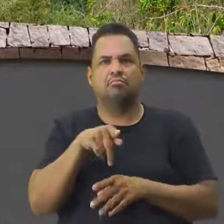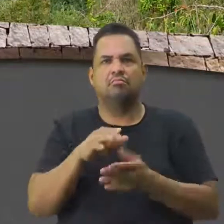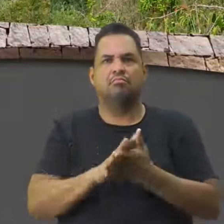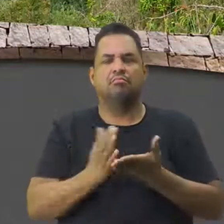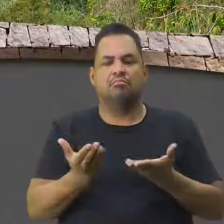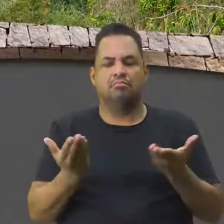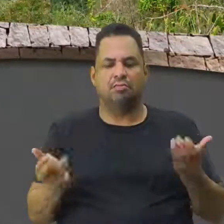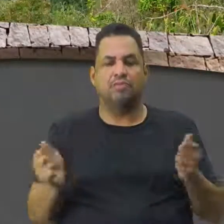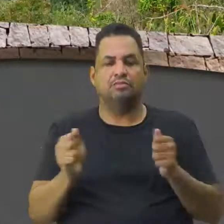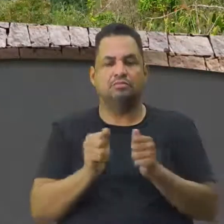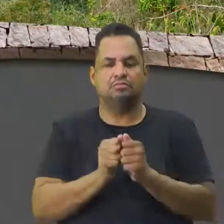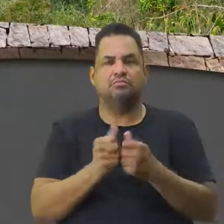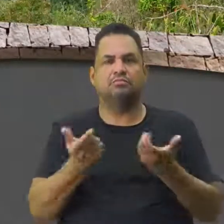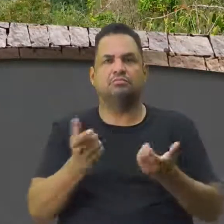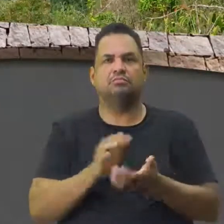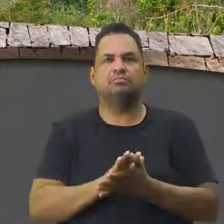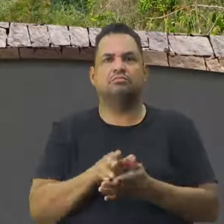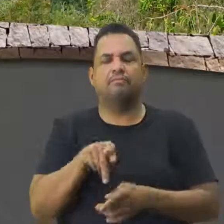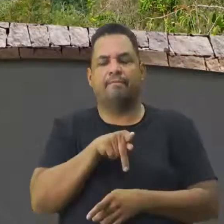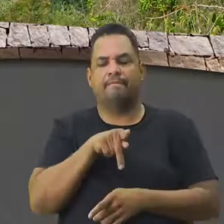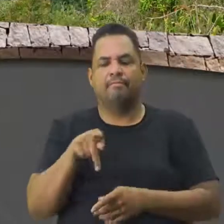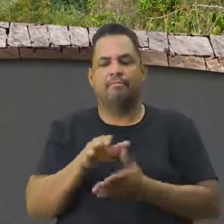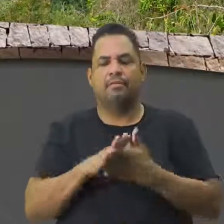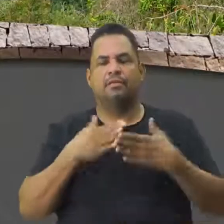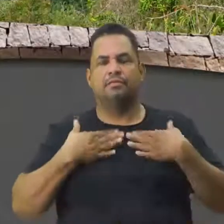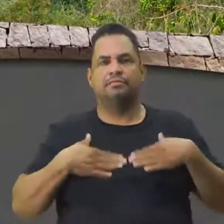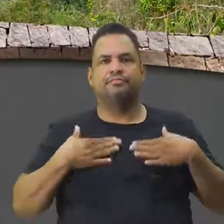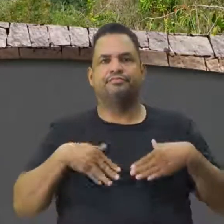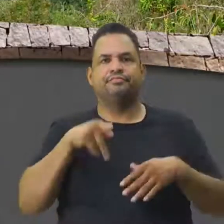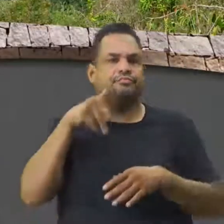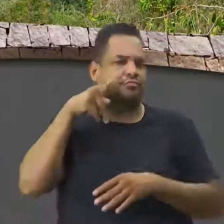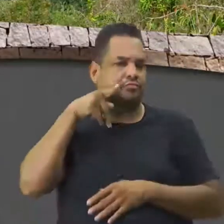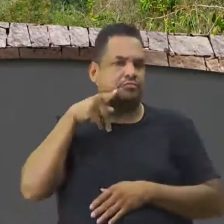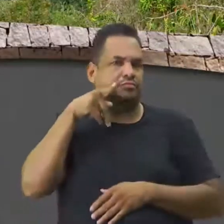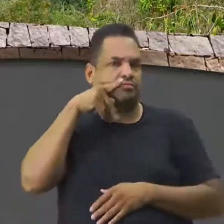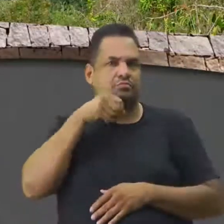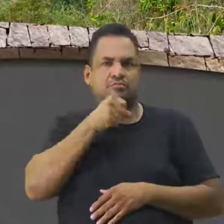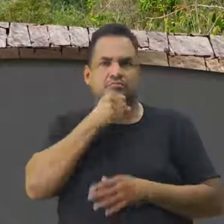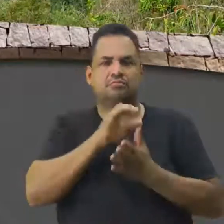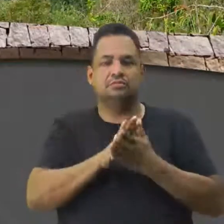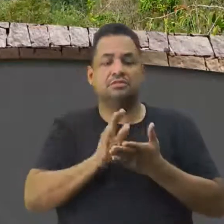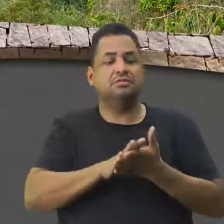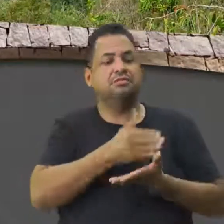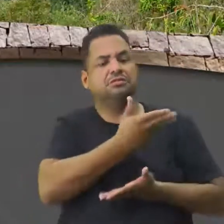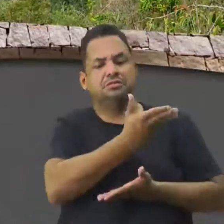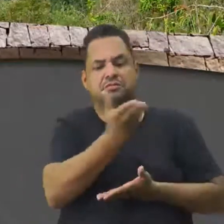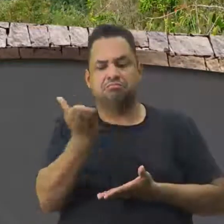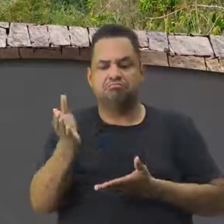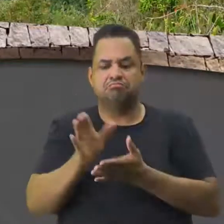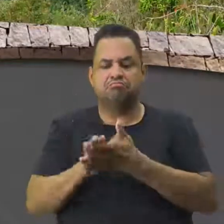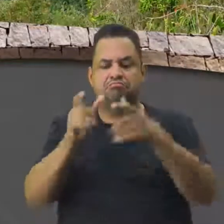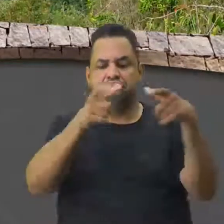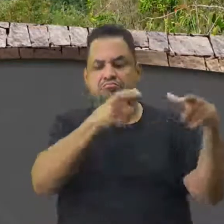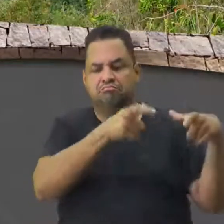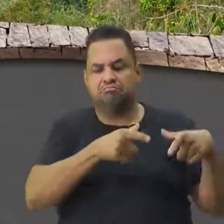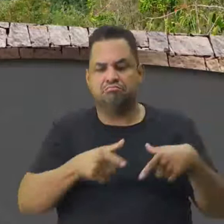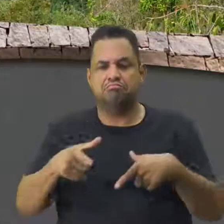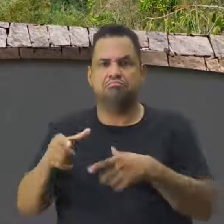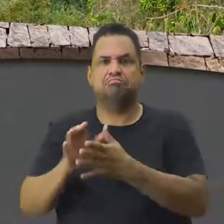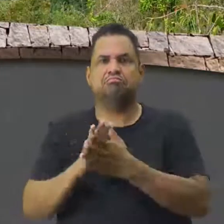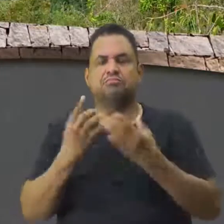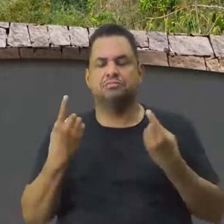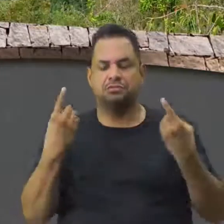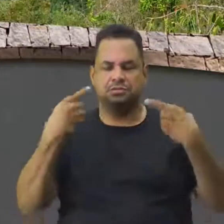estarem aí, tá? Porque nós estamos aqui tranquilo, aqui em Porto Velho, mas vocês estão nesses lugares que são grandes